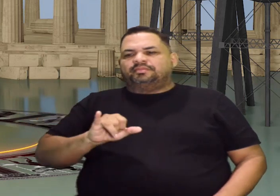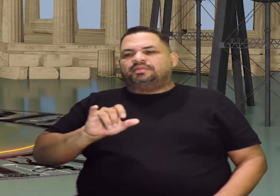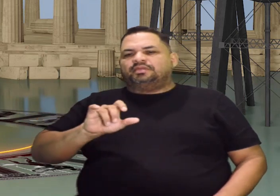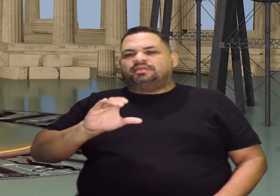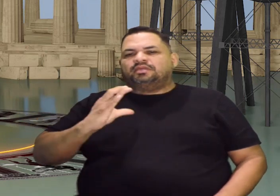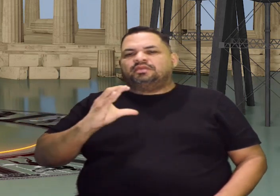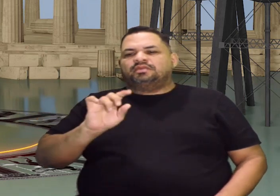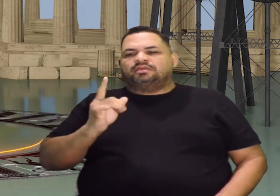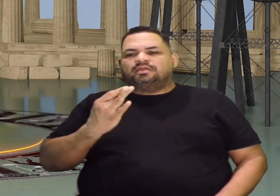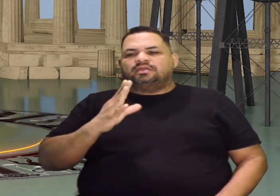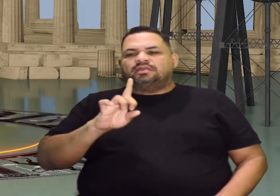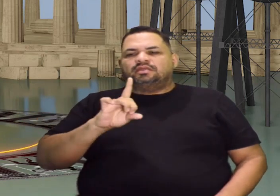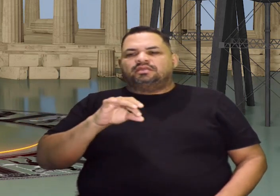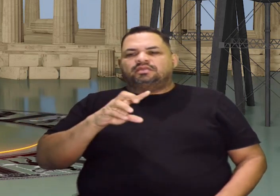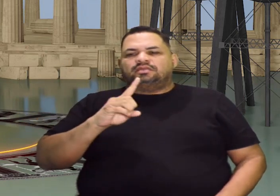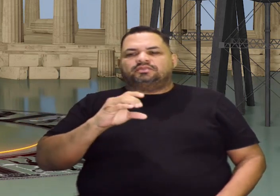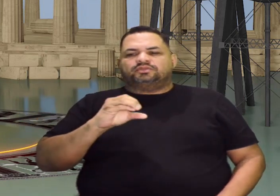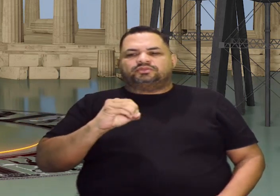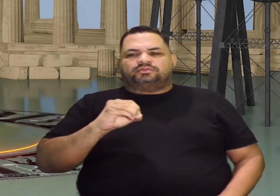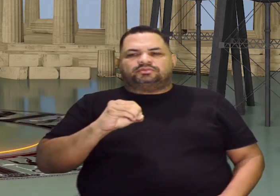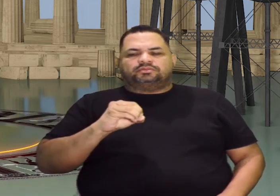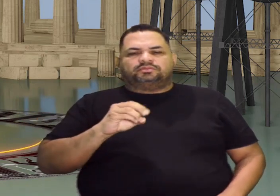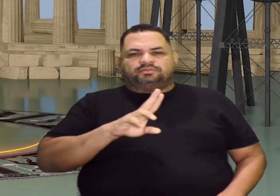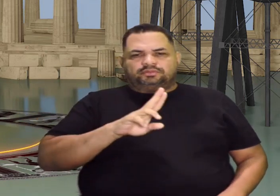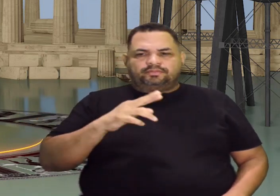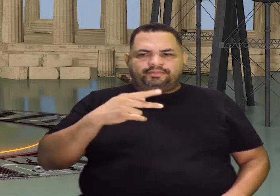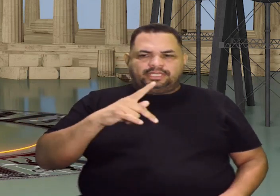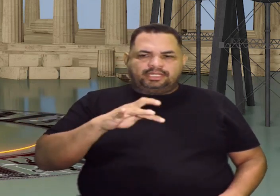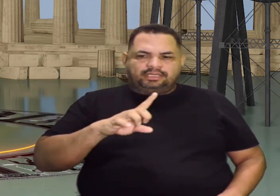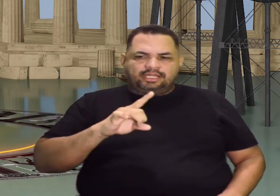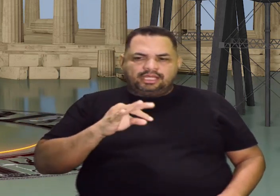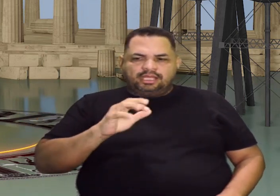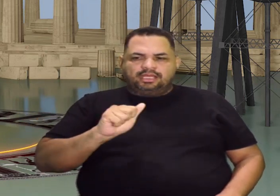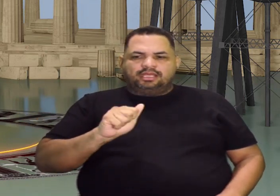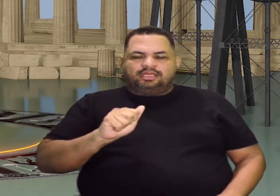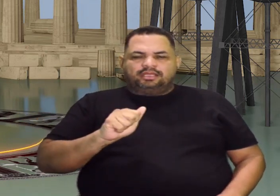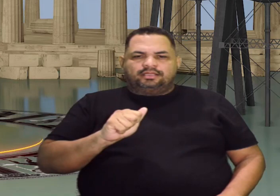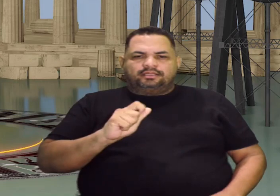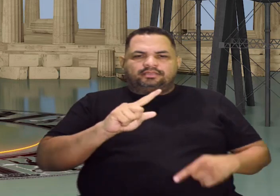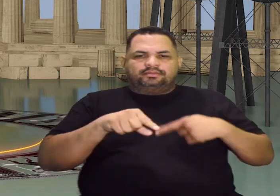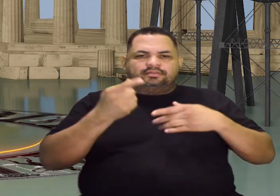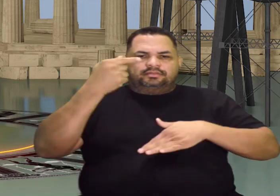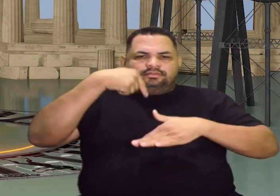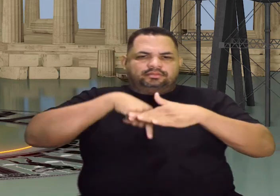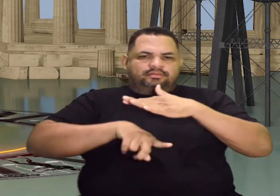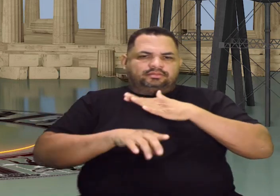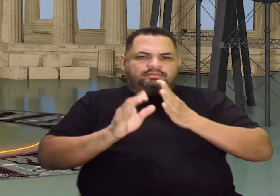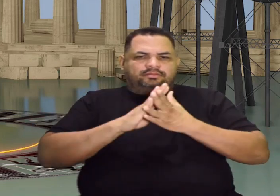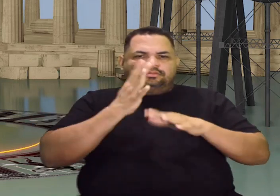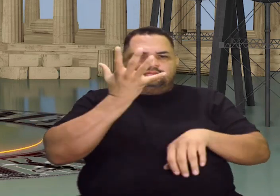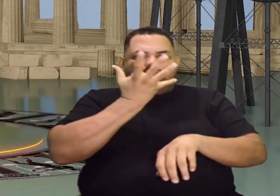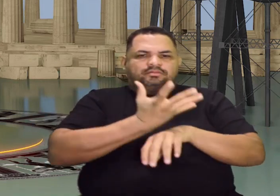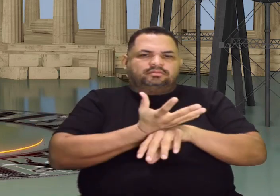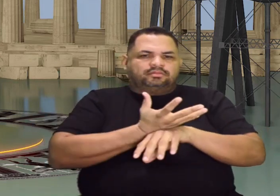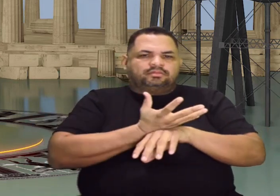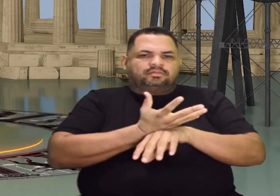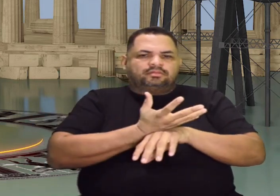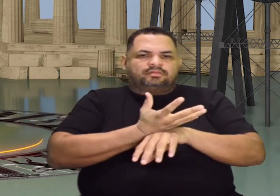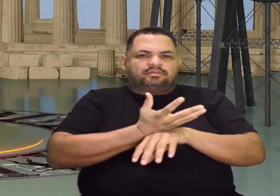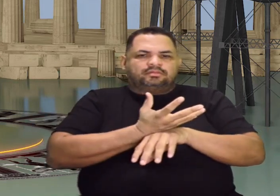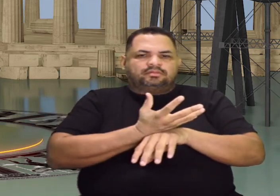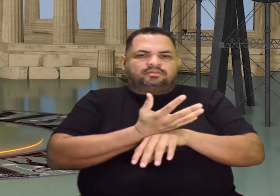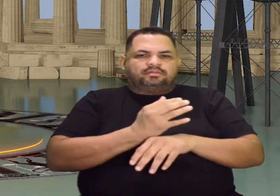de lá Pietà, né? A piedade. Ok? Isso aí vocês vão aprofundar mais no âmbito do componente curricular